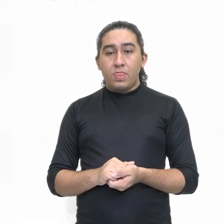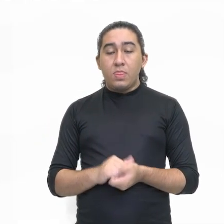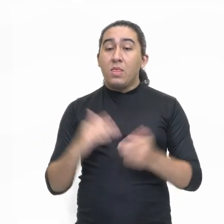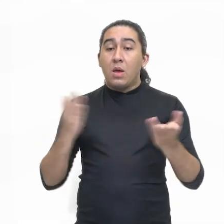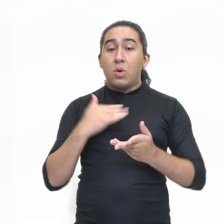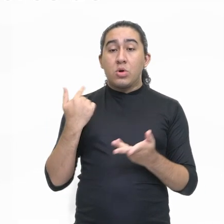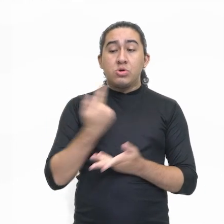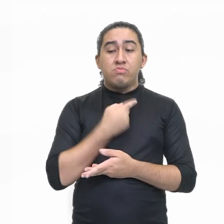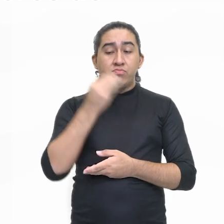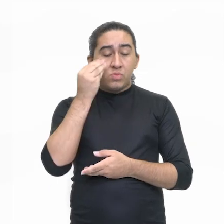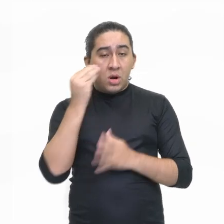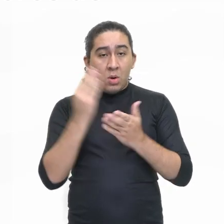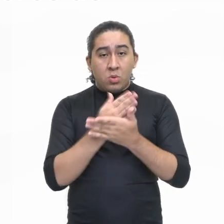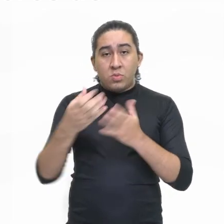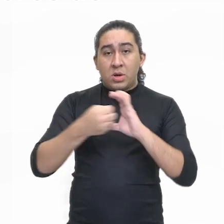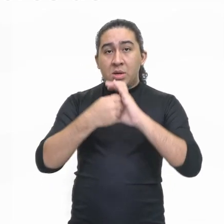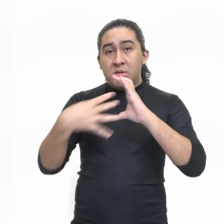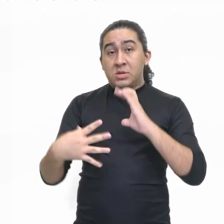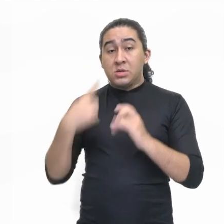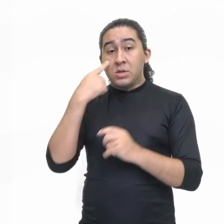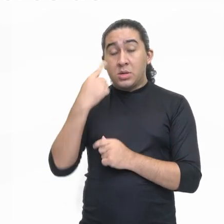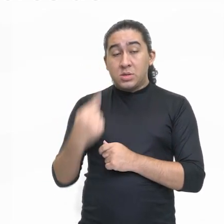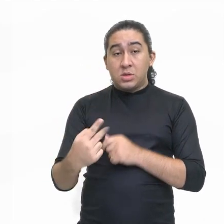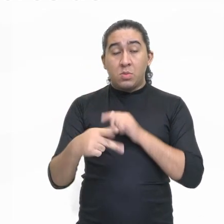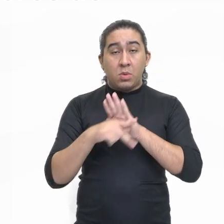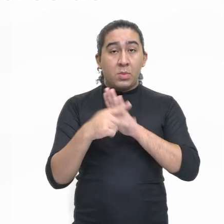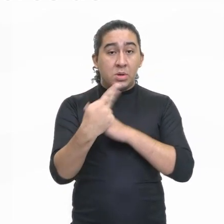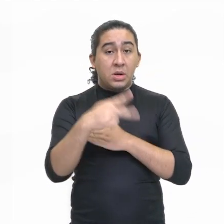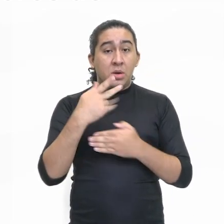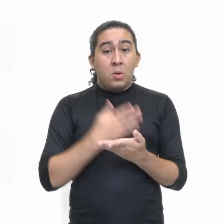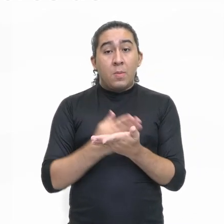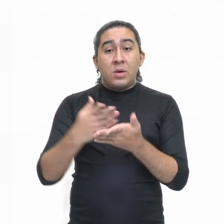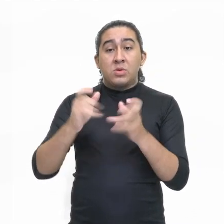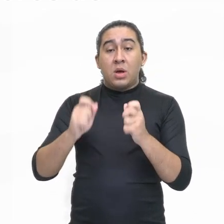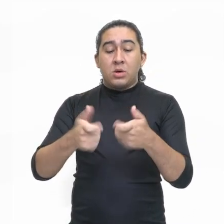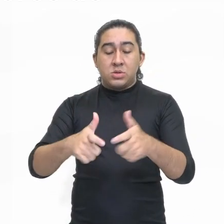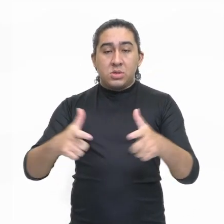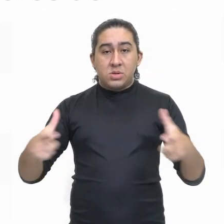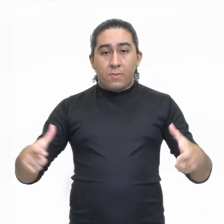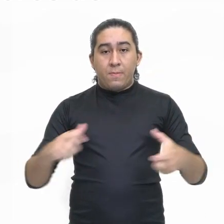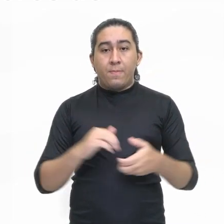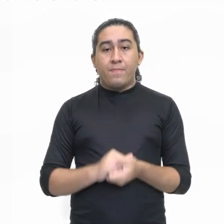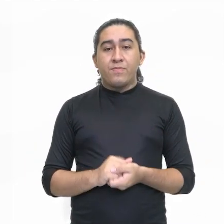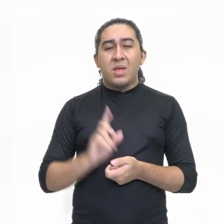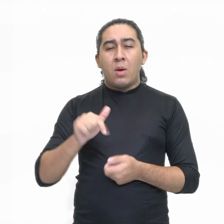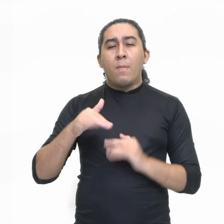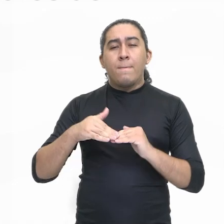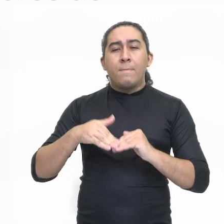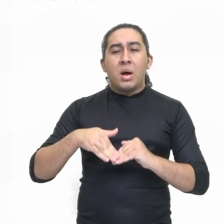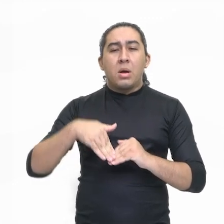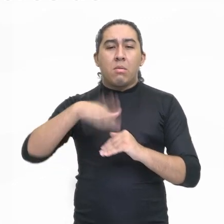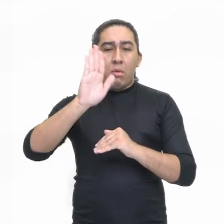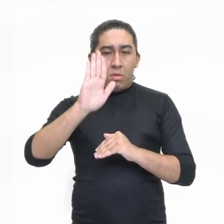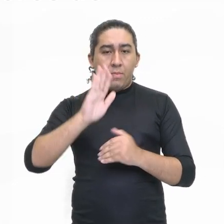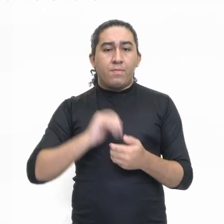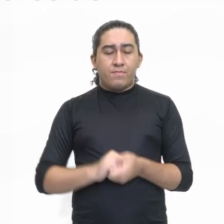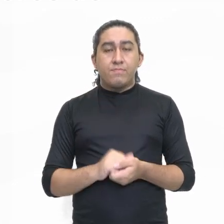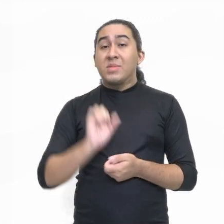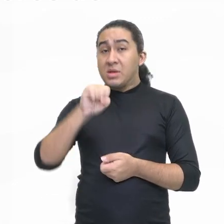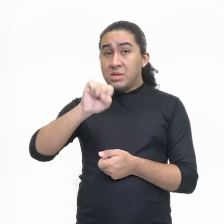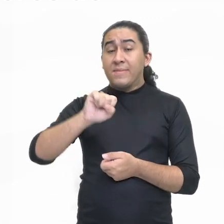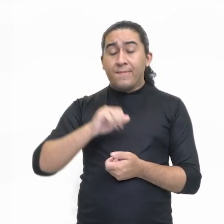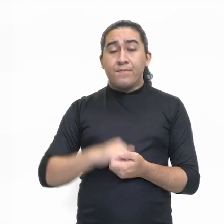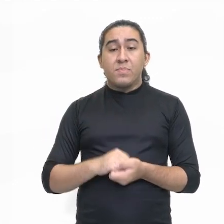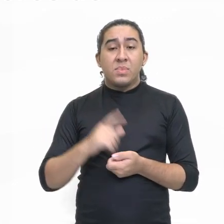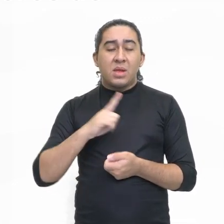Agora vamos para algumas características interessantes, a começar pela extensão. Ele é o maior bioma brasileiro. Sim,